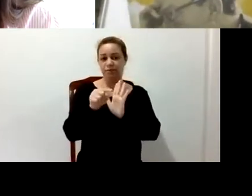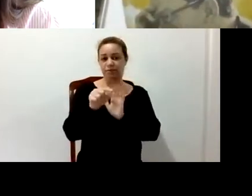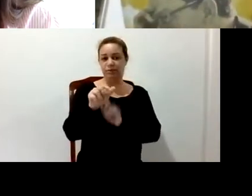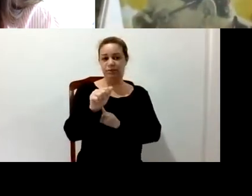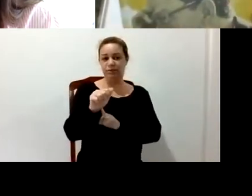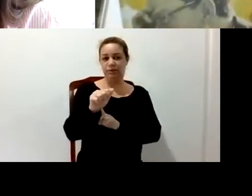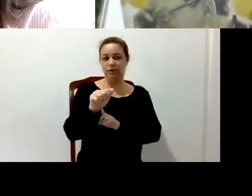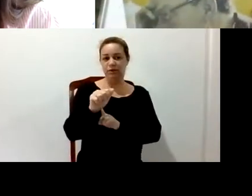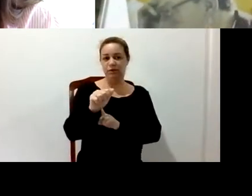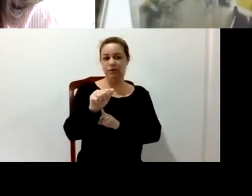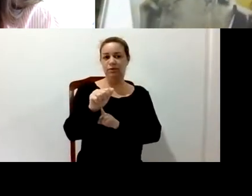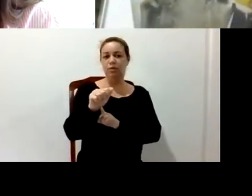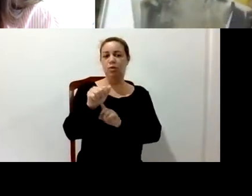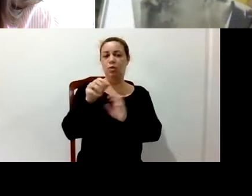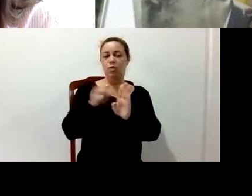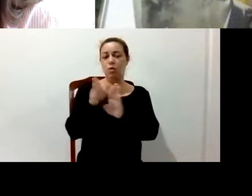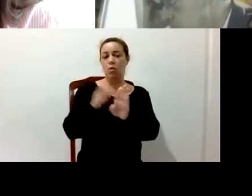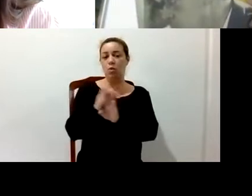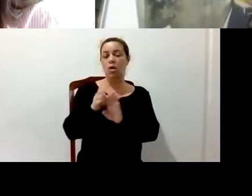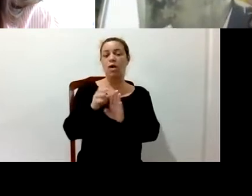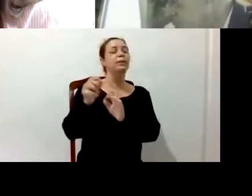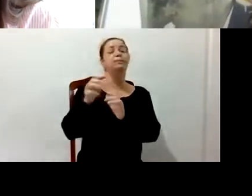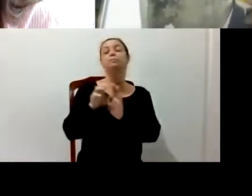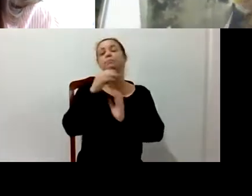O título é O Conceito de Tecnologia.